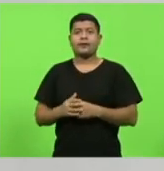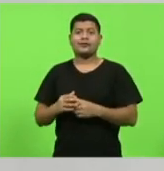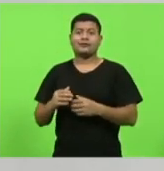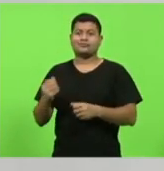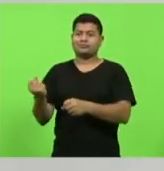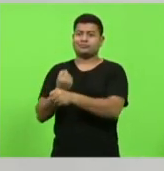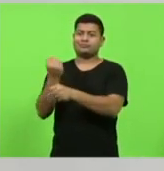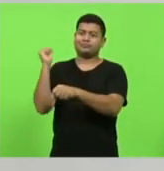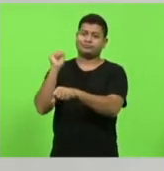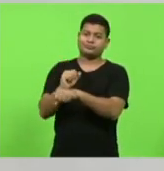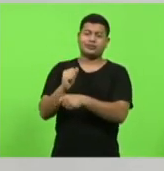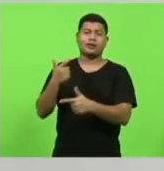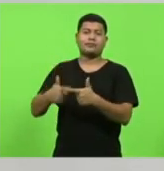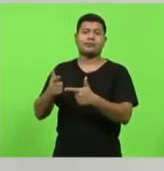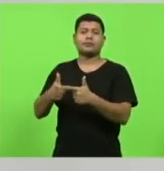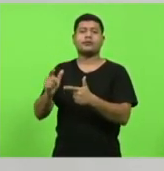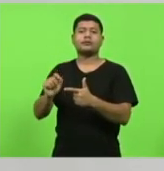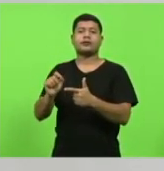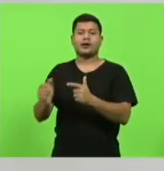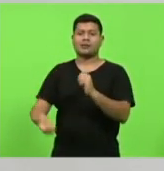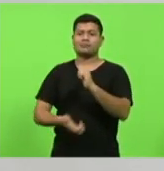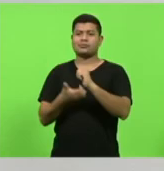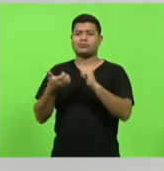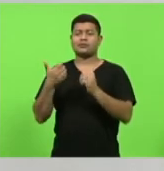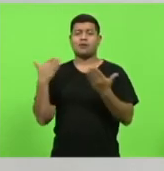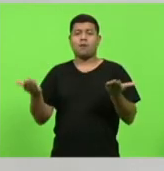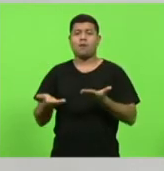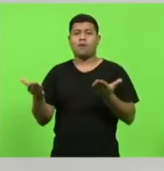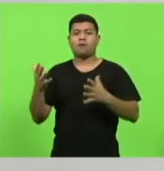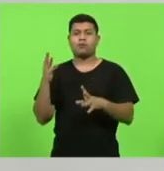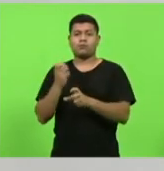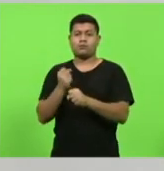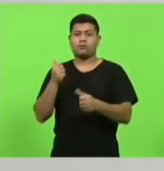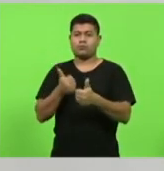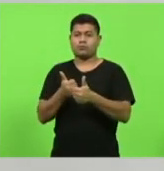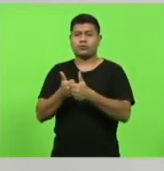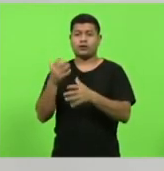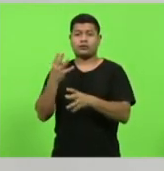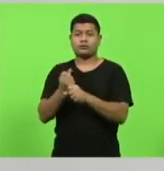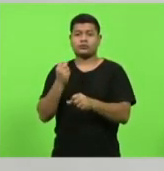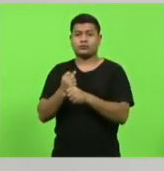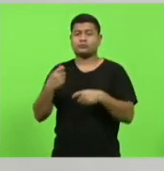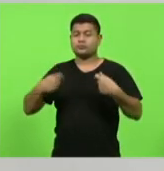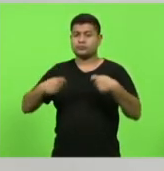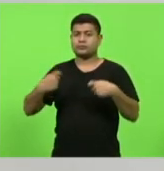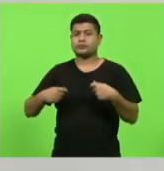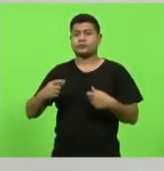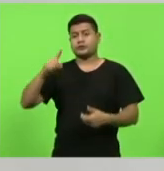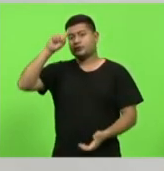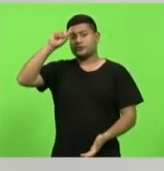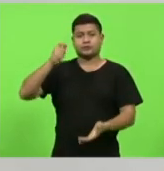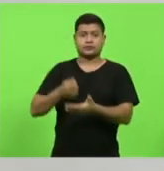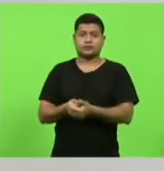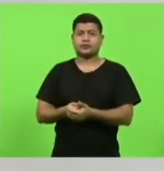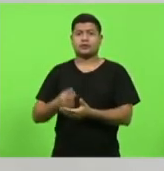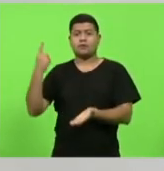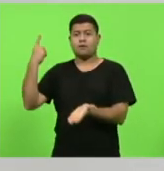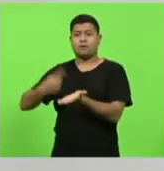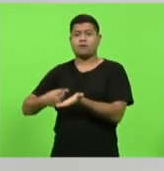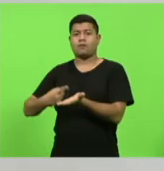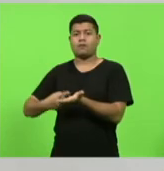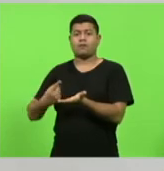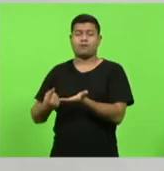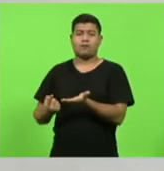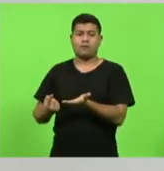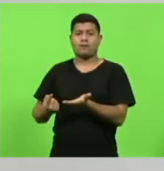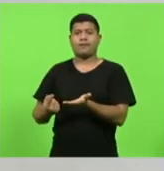por problemas burocráticos. Hoje o Tribunal de Contas precisa dar a sua posição sobre um acordo, um termo de ajustamento de